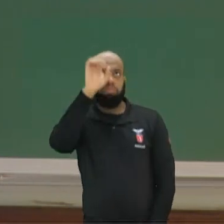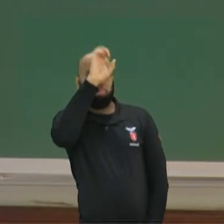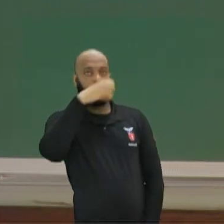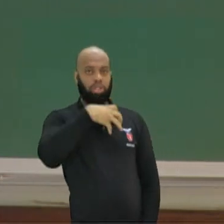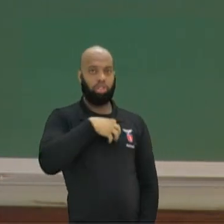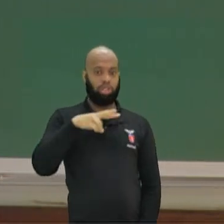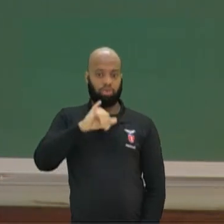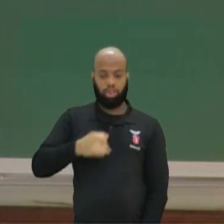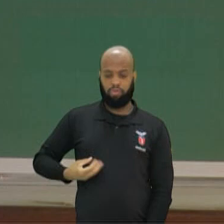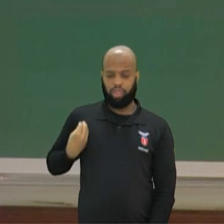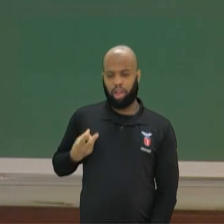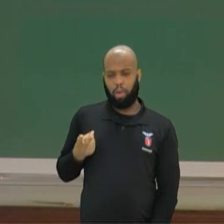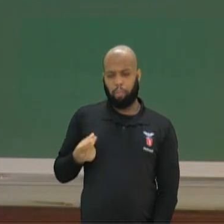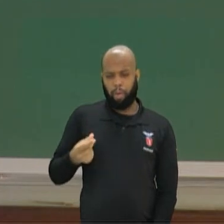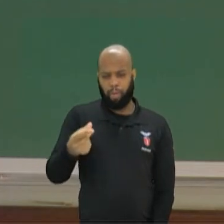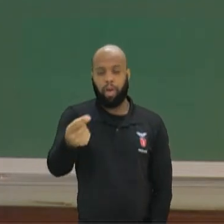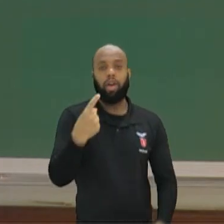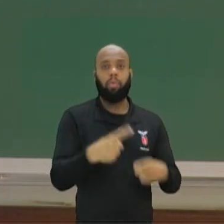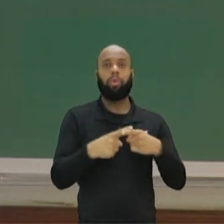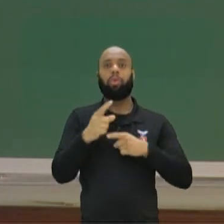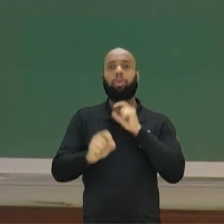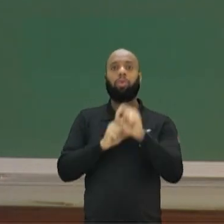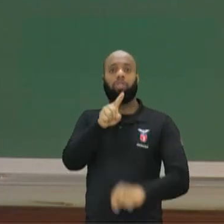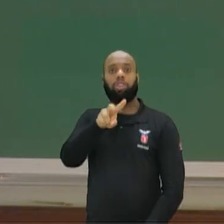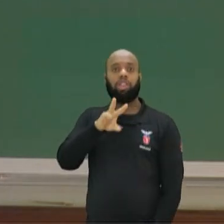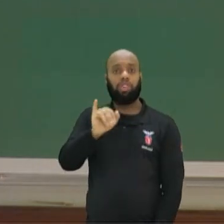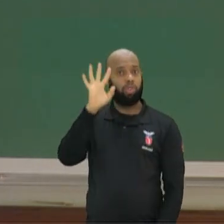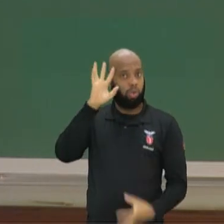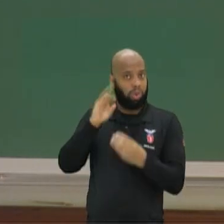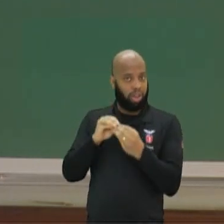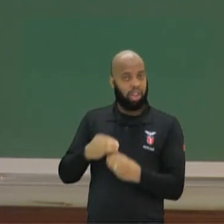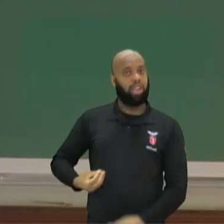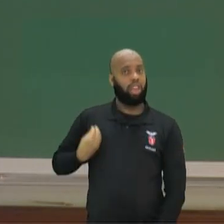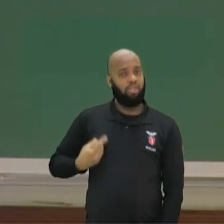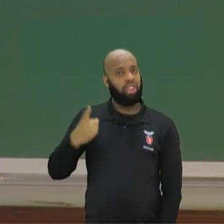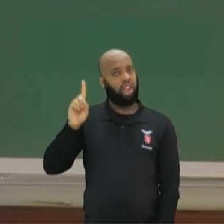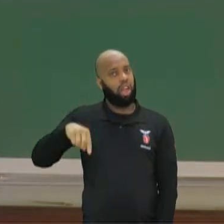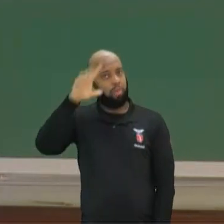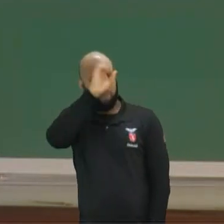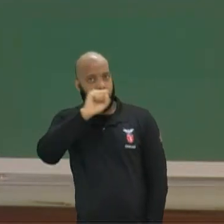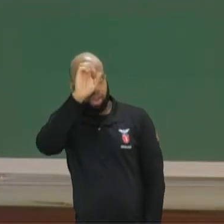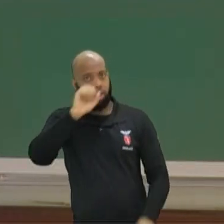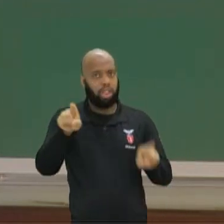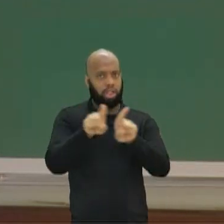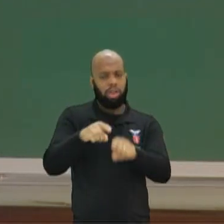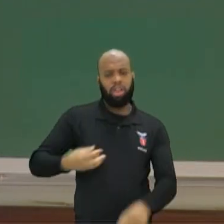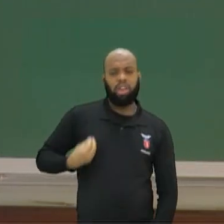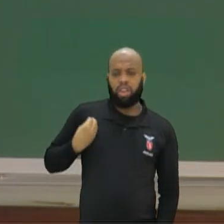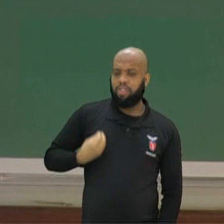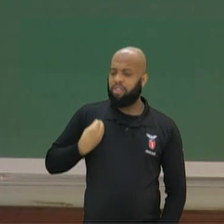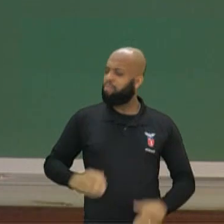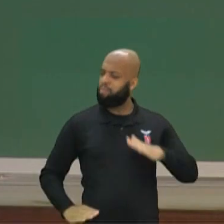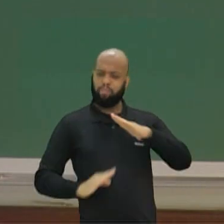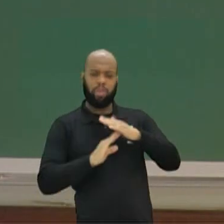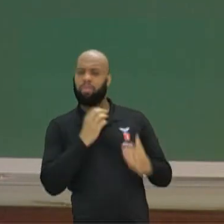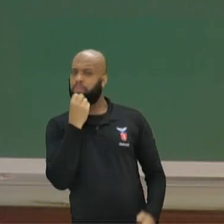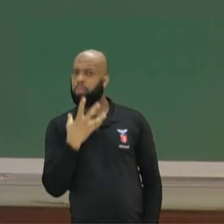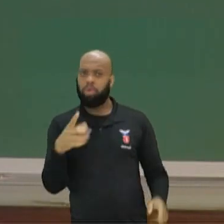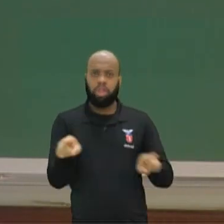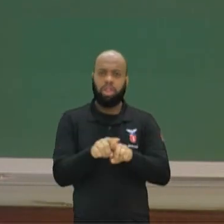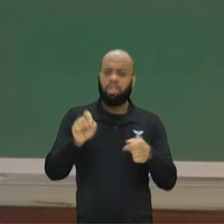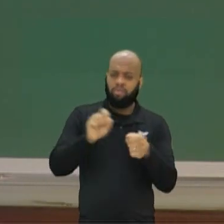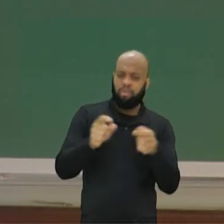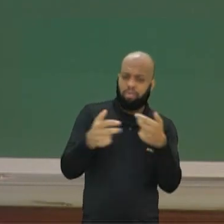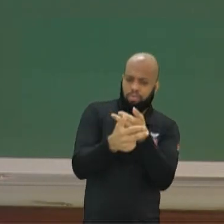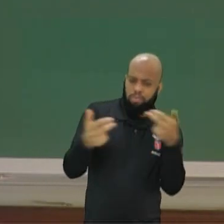fosse viver para sempre, é justamente o fato de você entender que a vida é um grande aprendizado, que você tem que viver o máximo que você pode, fazer as coisas que